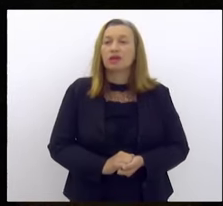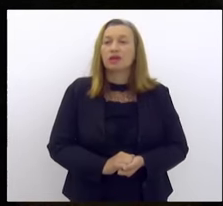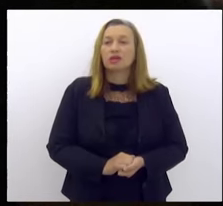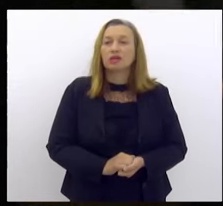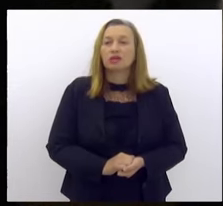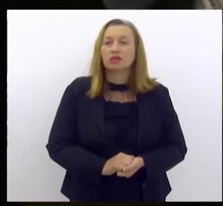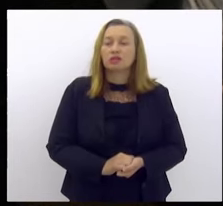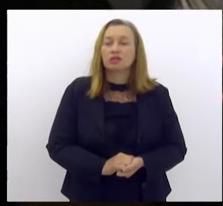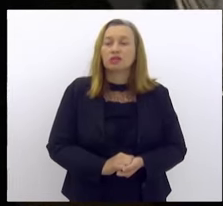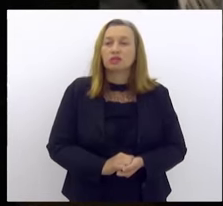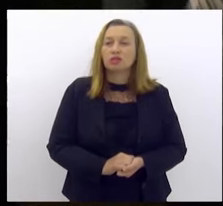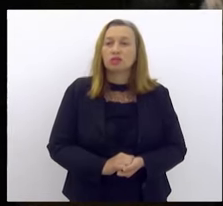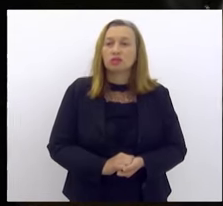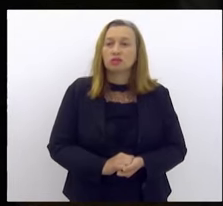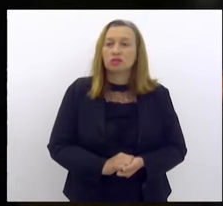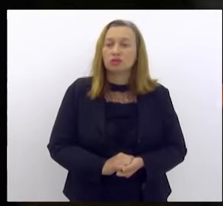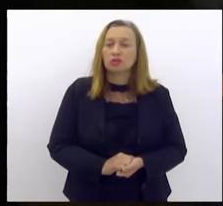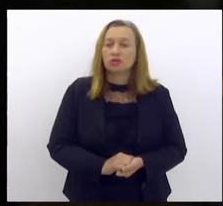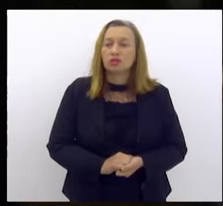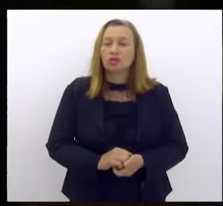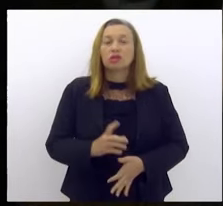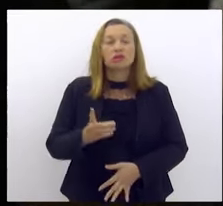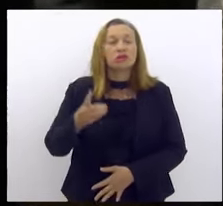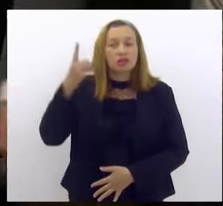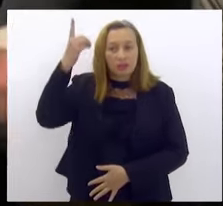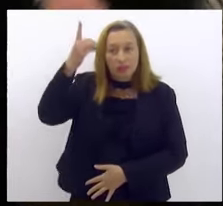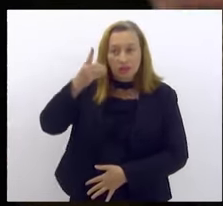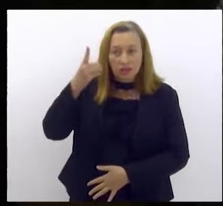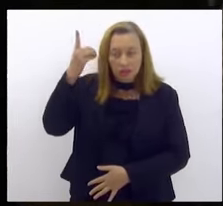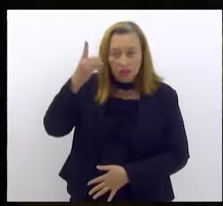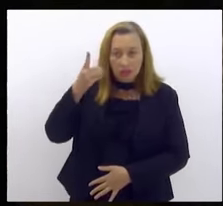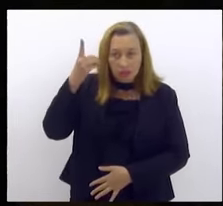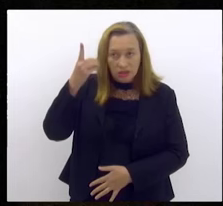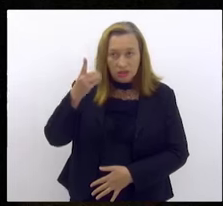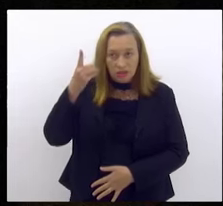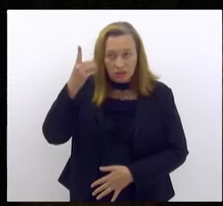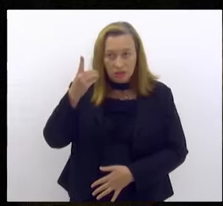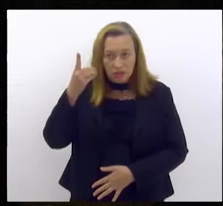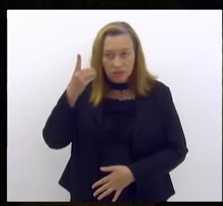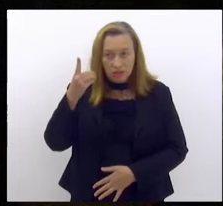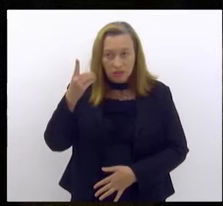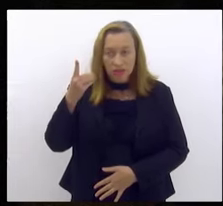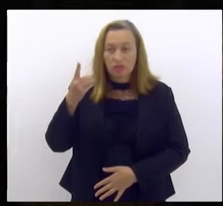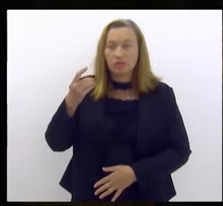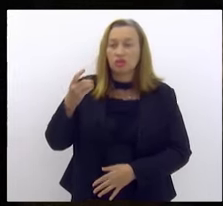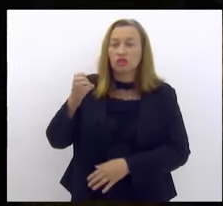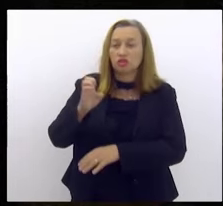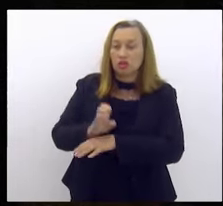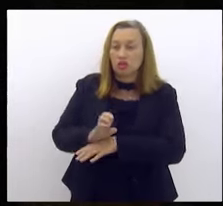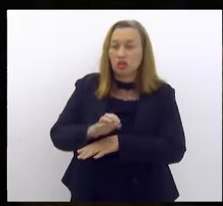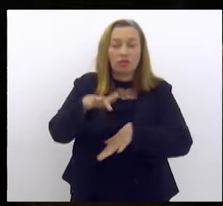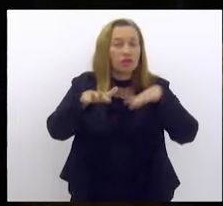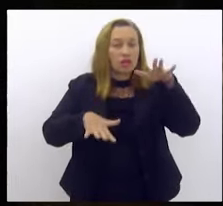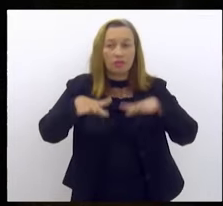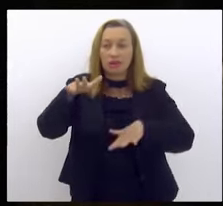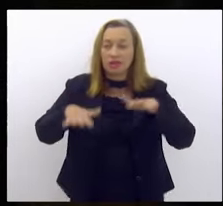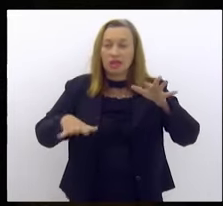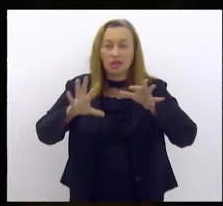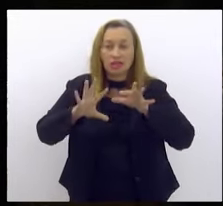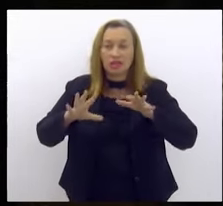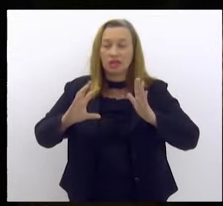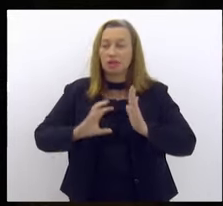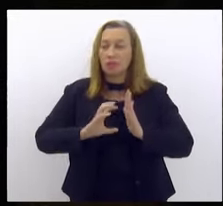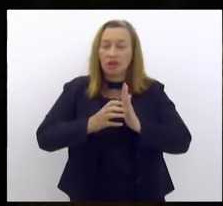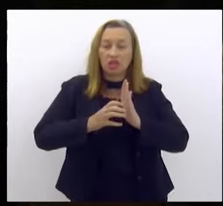é inerente ao mandato parlamentar e prerrogativa de qualquer deputado nessa casa se manifestar como bem entender, fazer